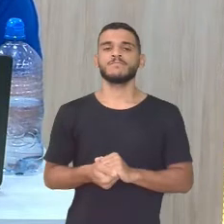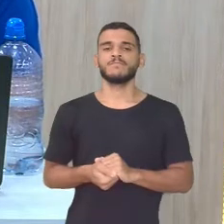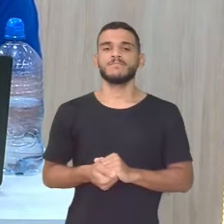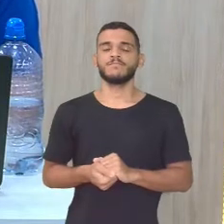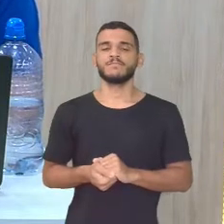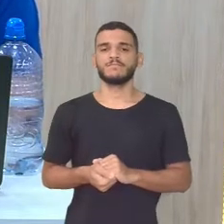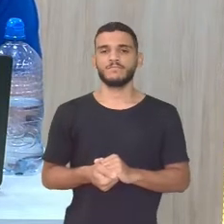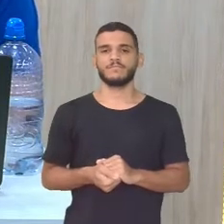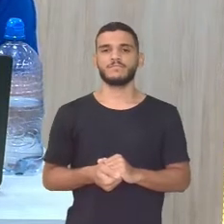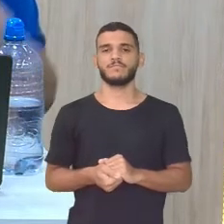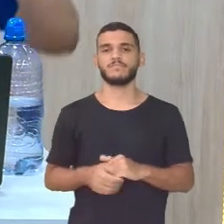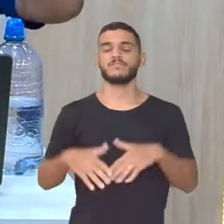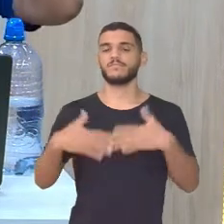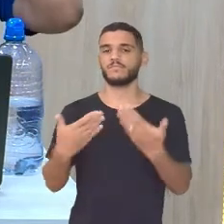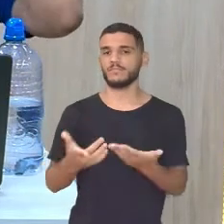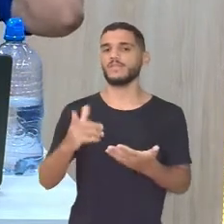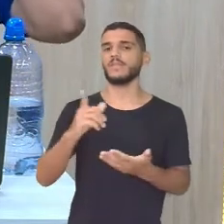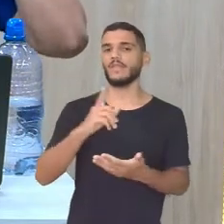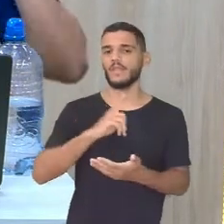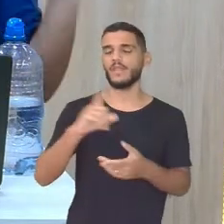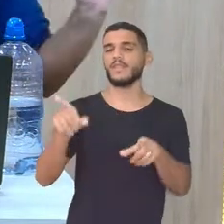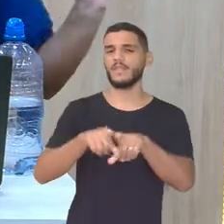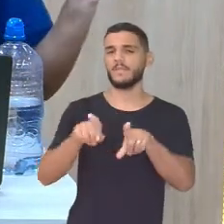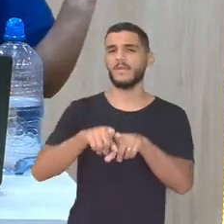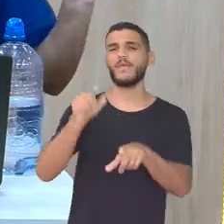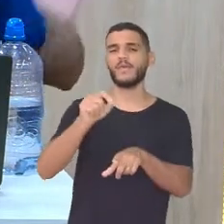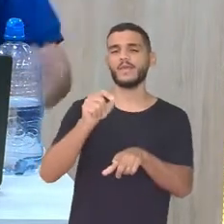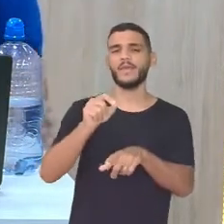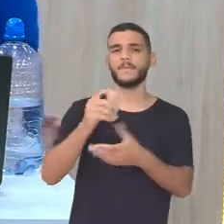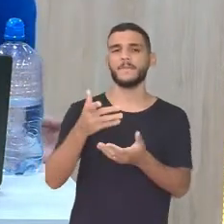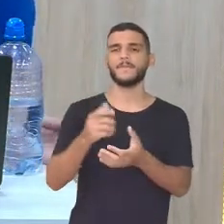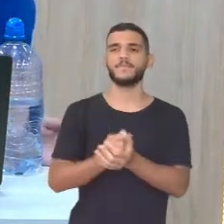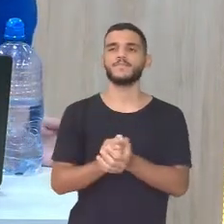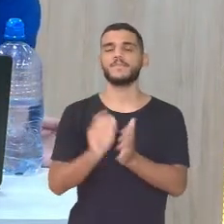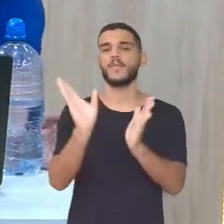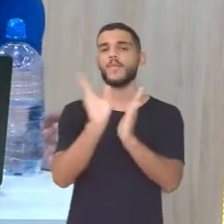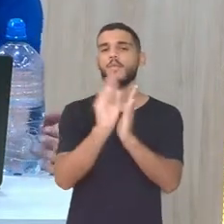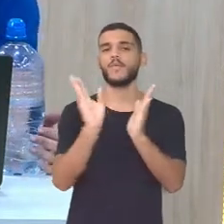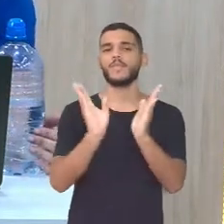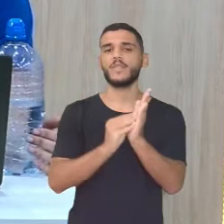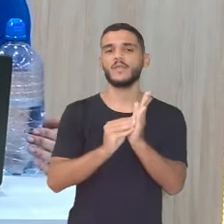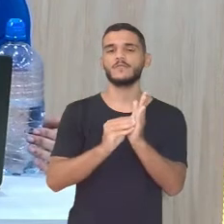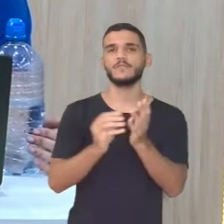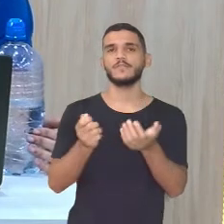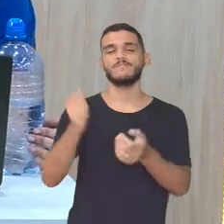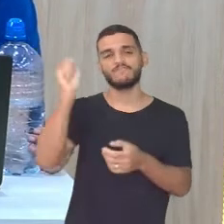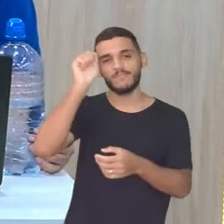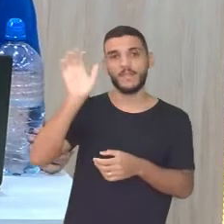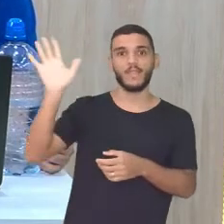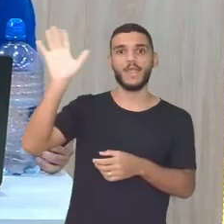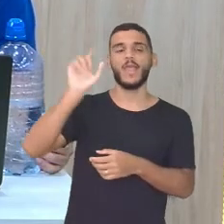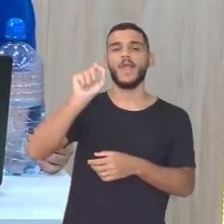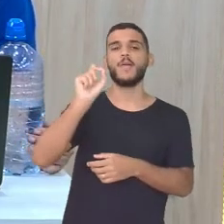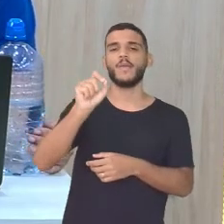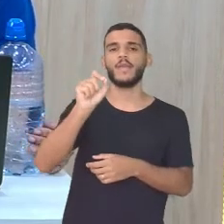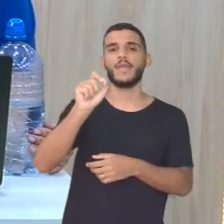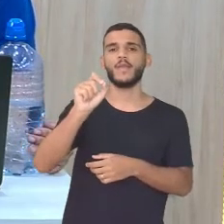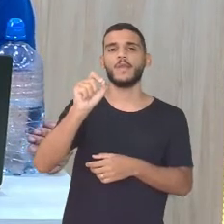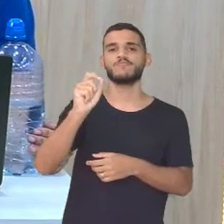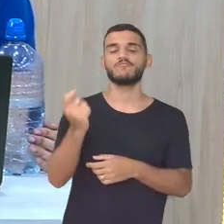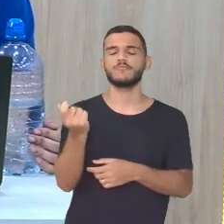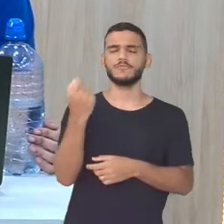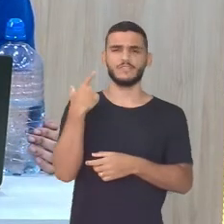texto. A gente também tem o elemento fantástico. O elemento fantástico é aquele elemento de estranheza. É